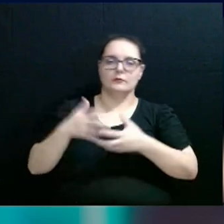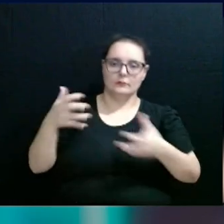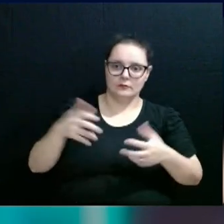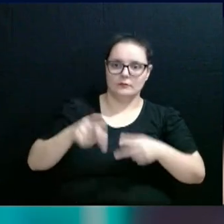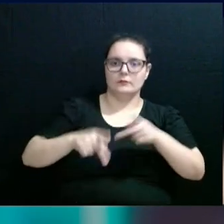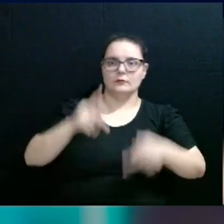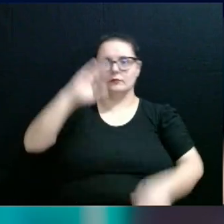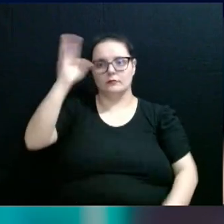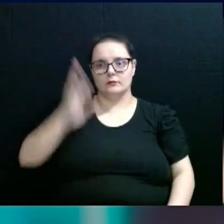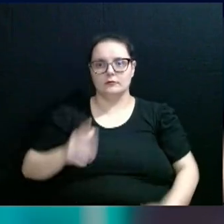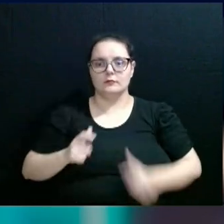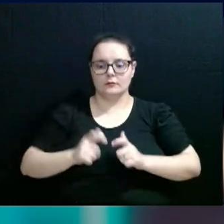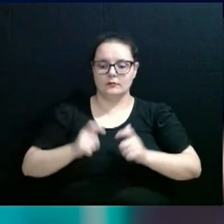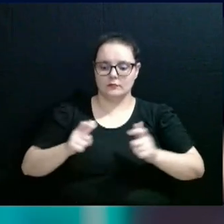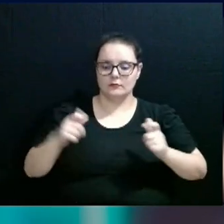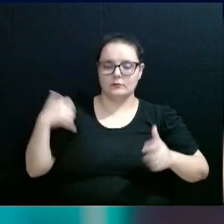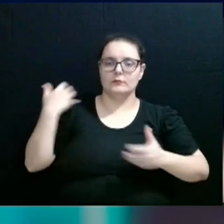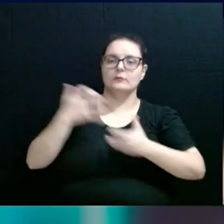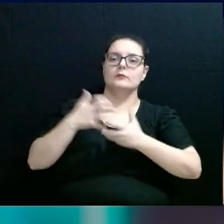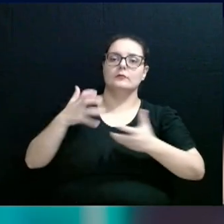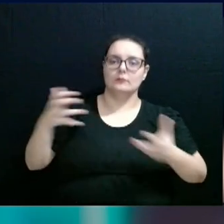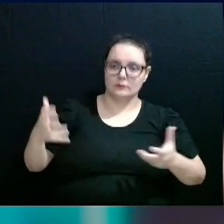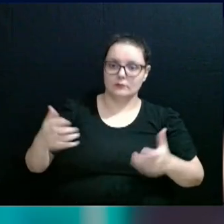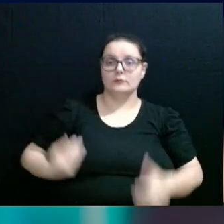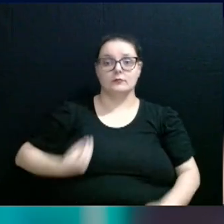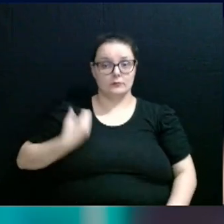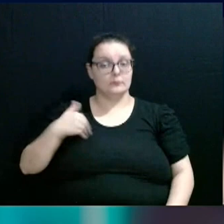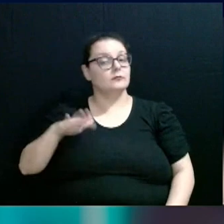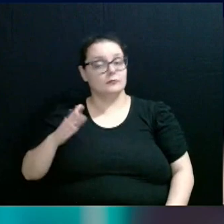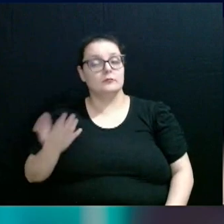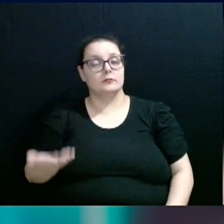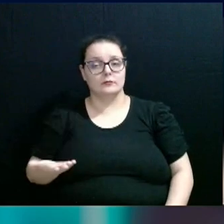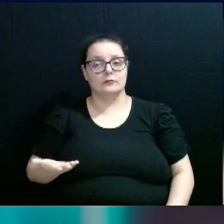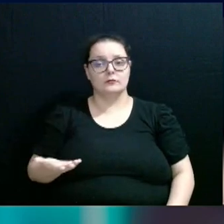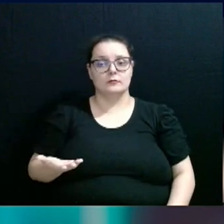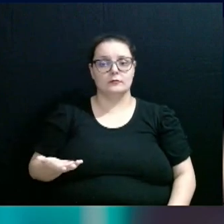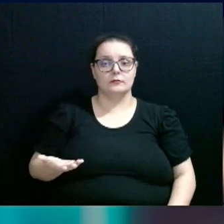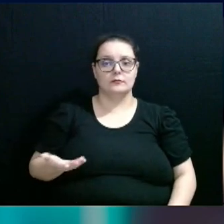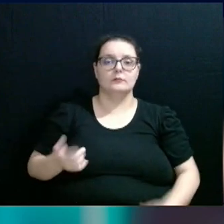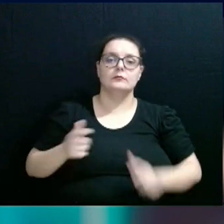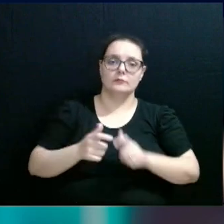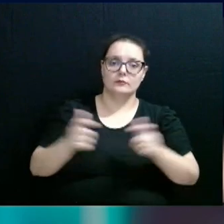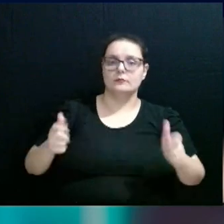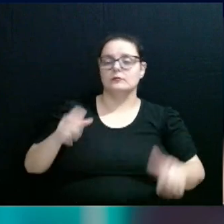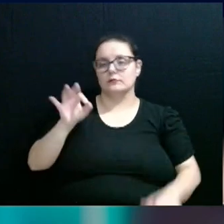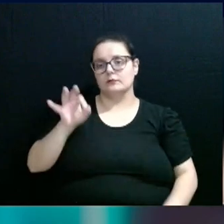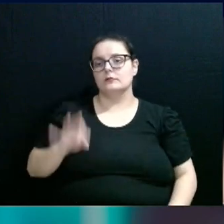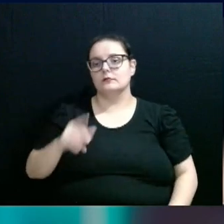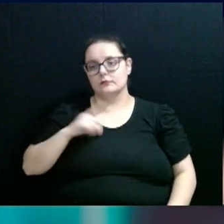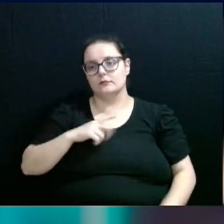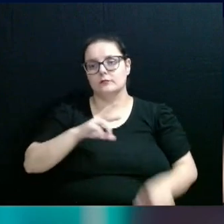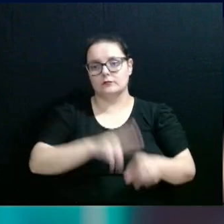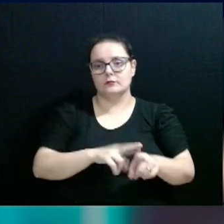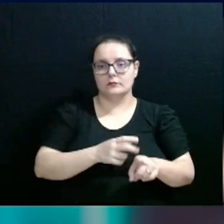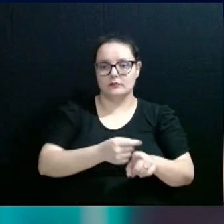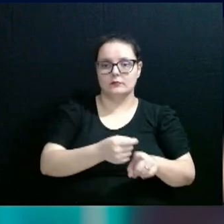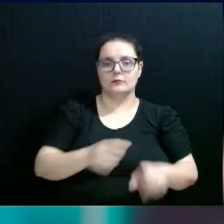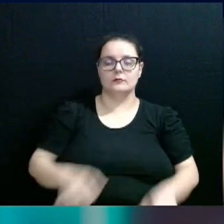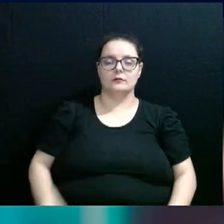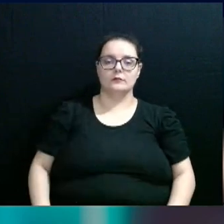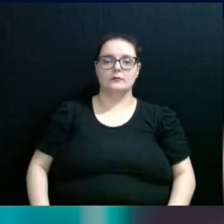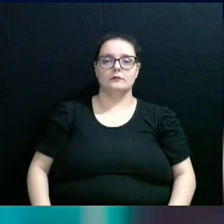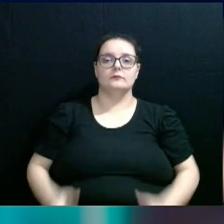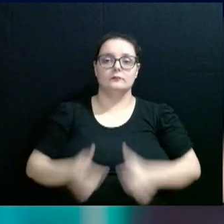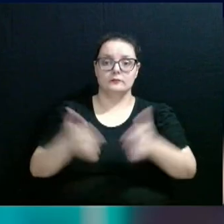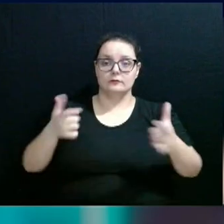está claramente envelhecendo, vivendo mais, e isso aumenta a chance de a gente ter o câncer de próstata. Então, o maior fator de risco é a